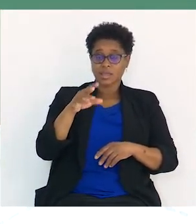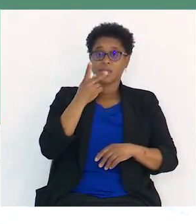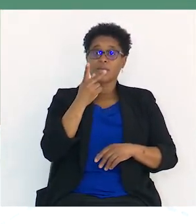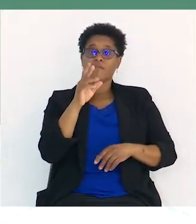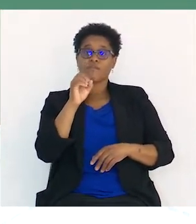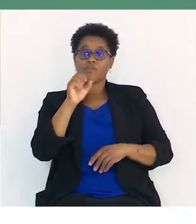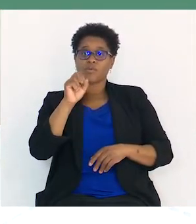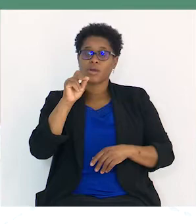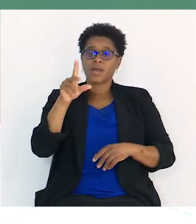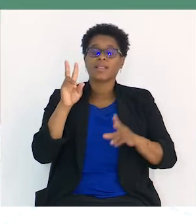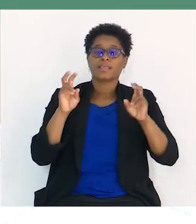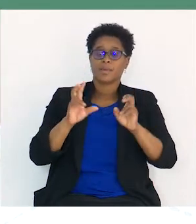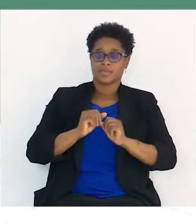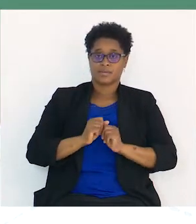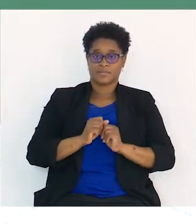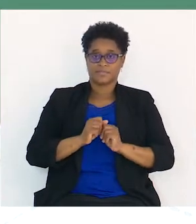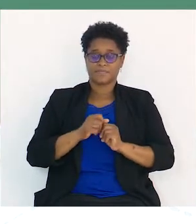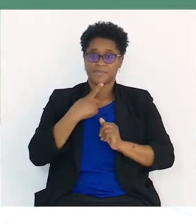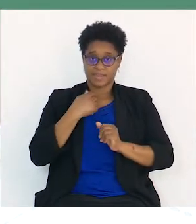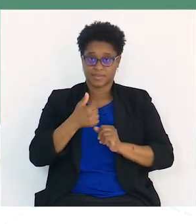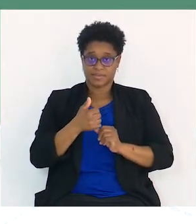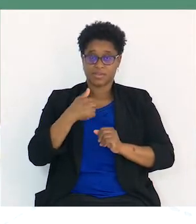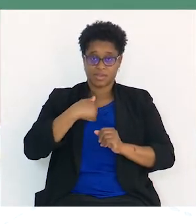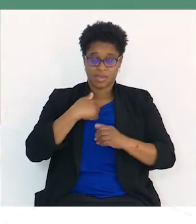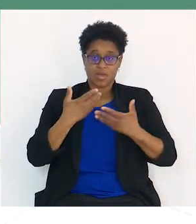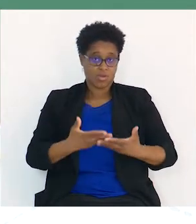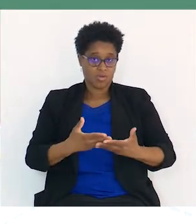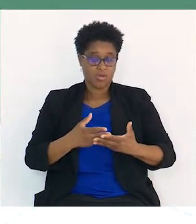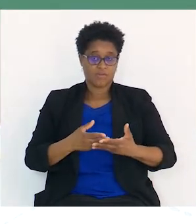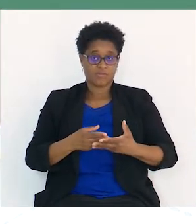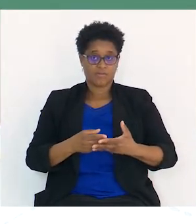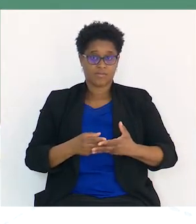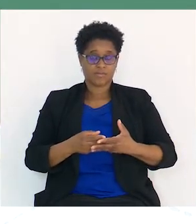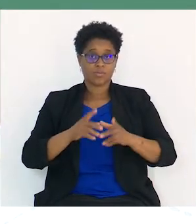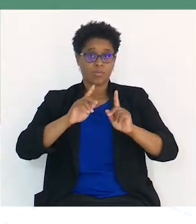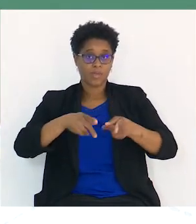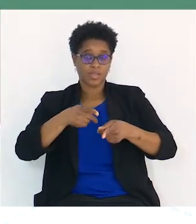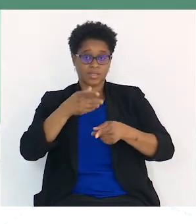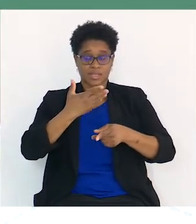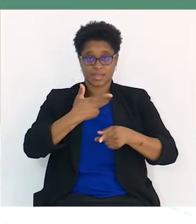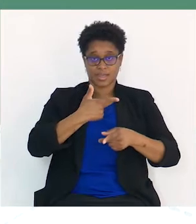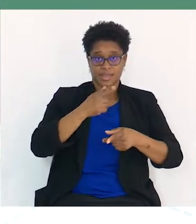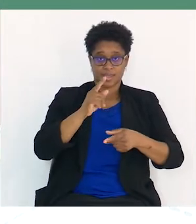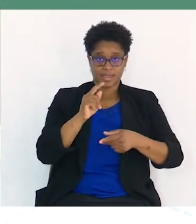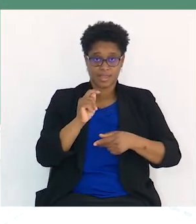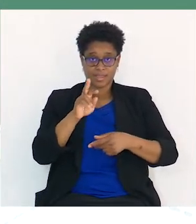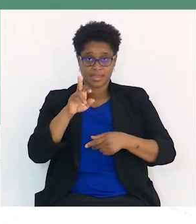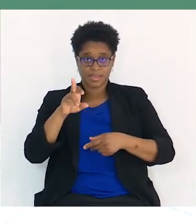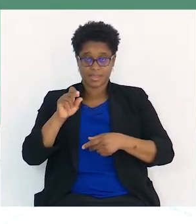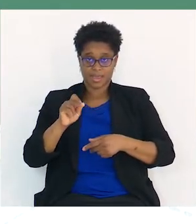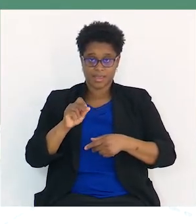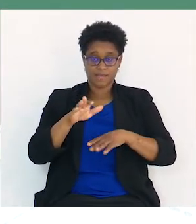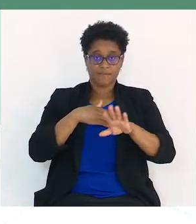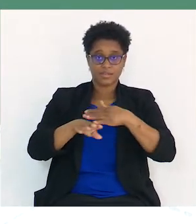temática. Está bem? Eu vou agora, a partir de terra, fazer outras